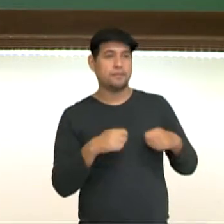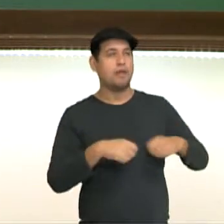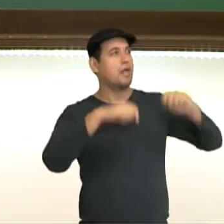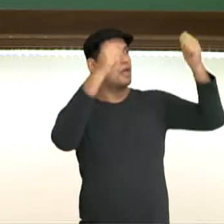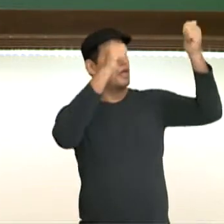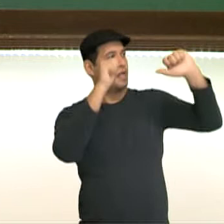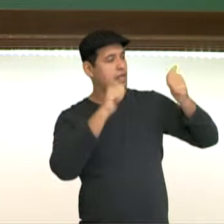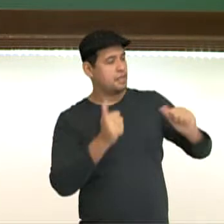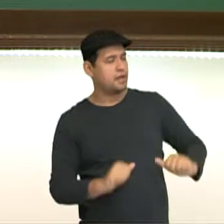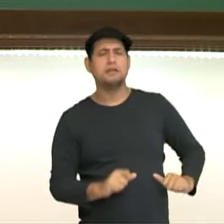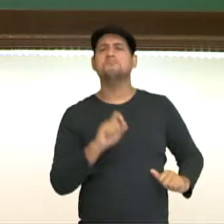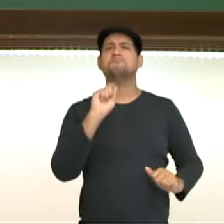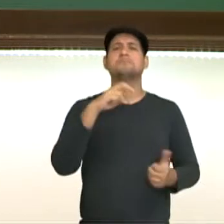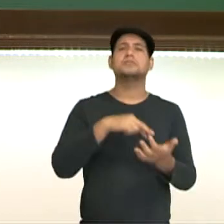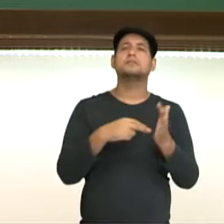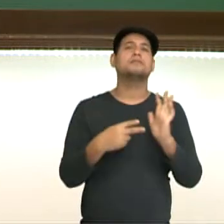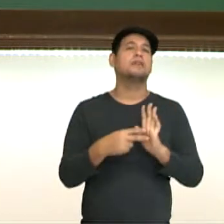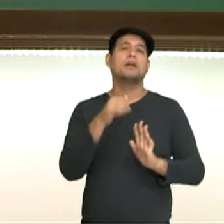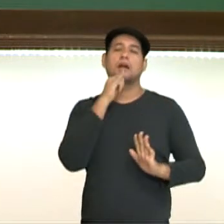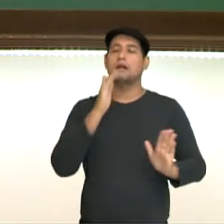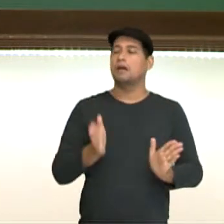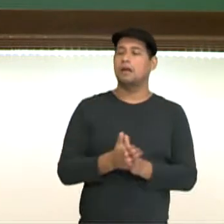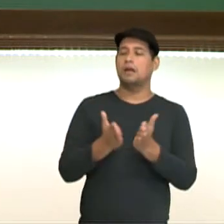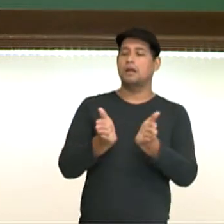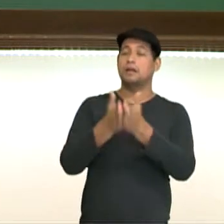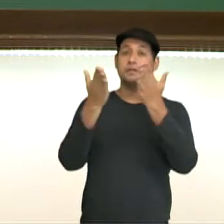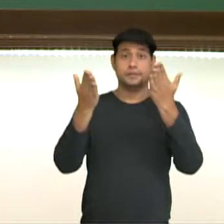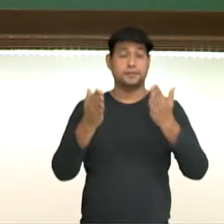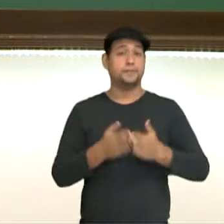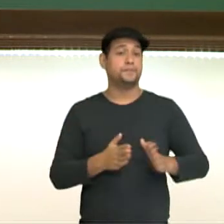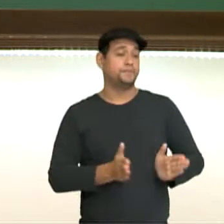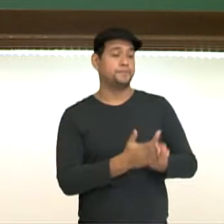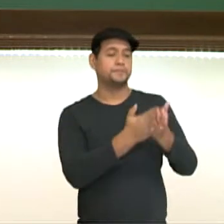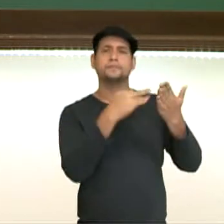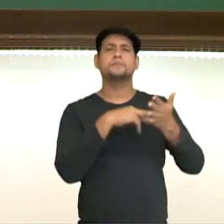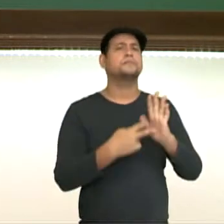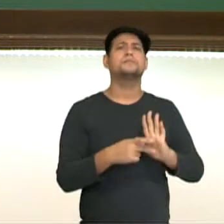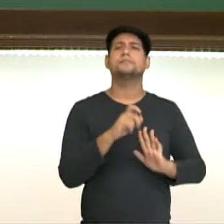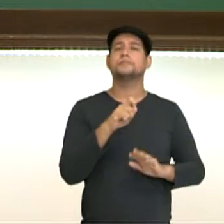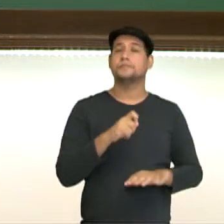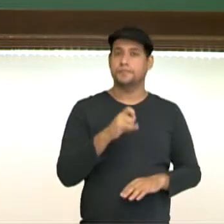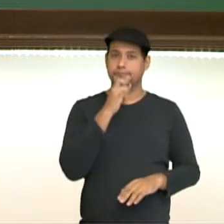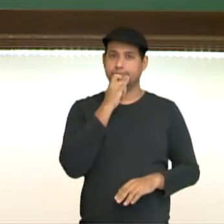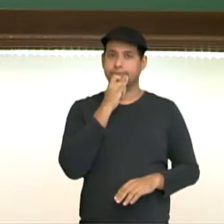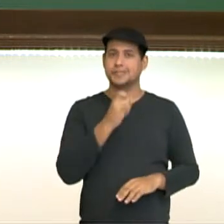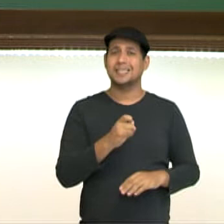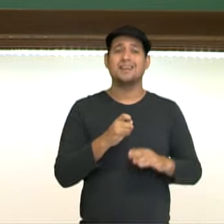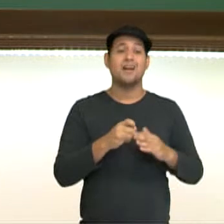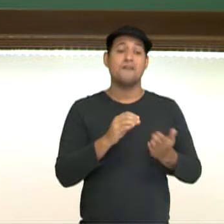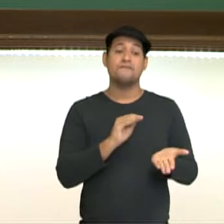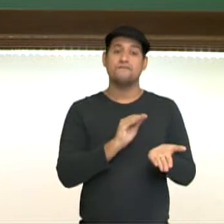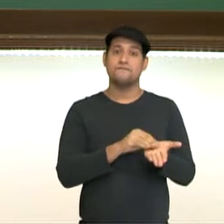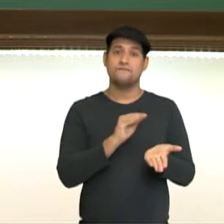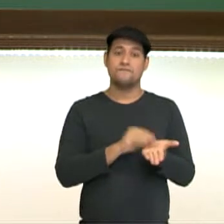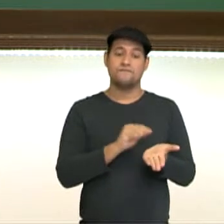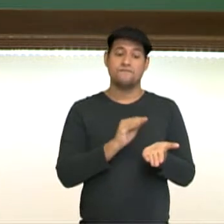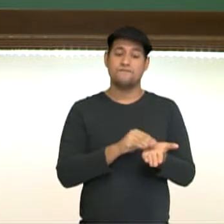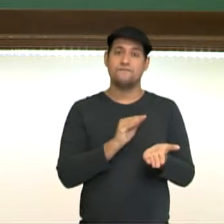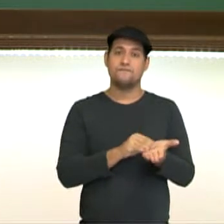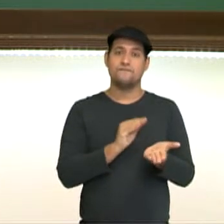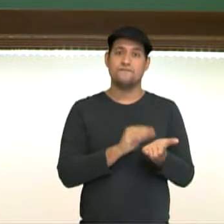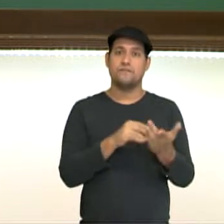que configura o estado de pobreza. O estado de pobreza, ele se configura pela carência em termos